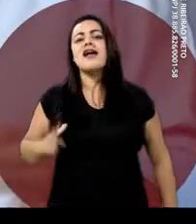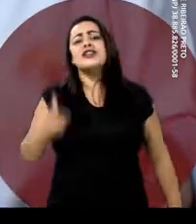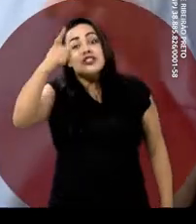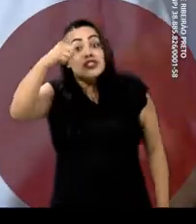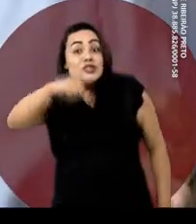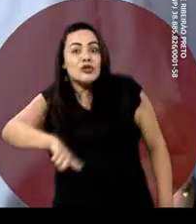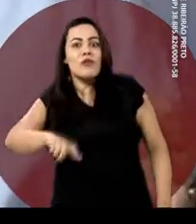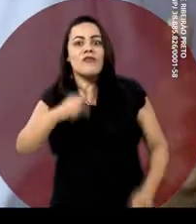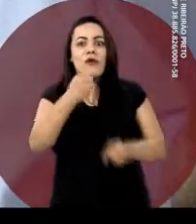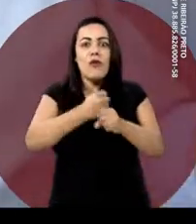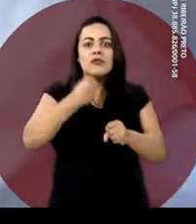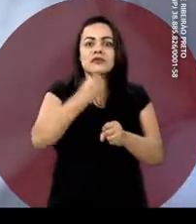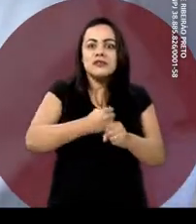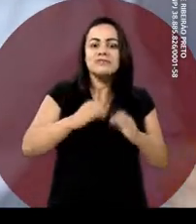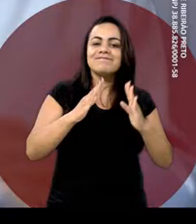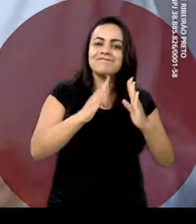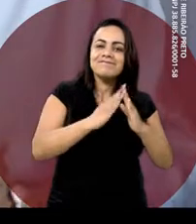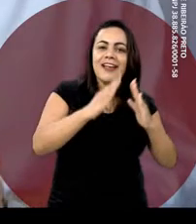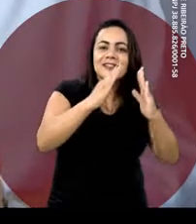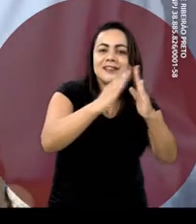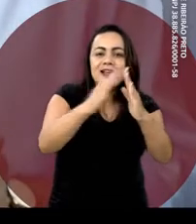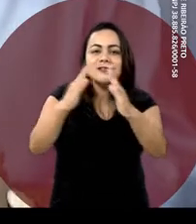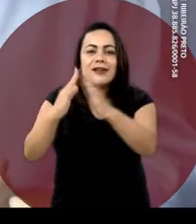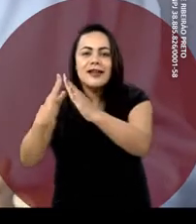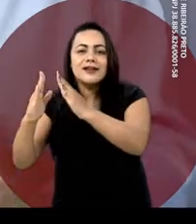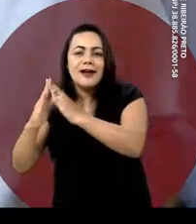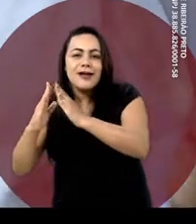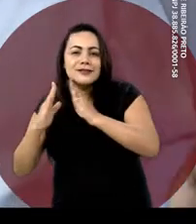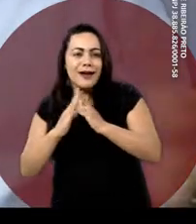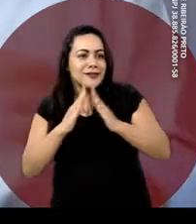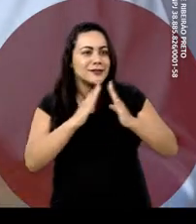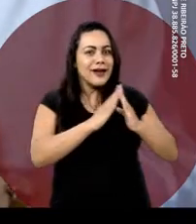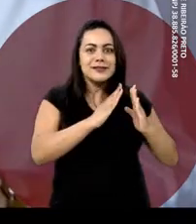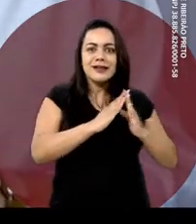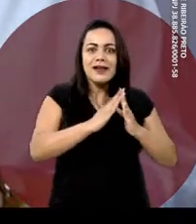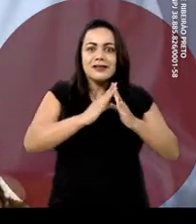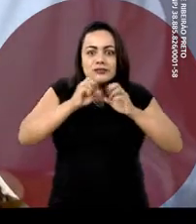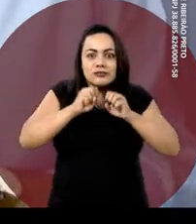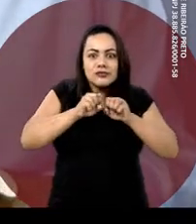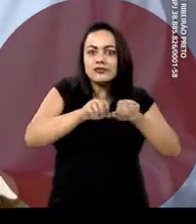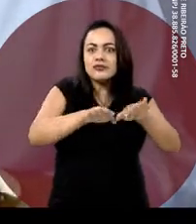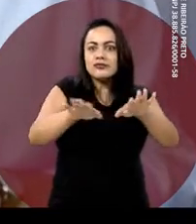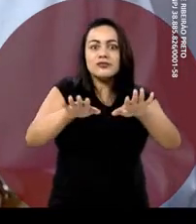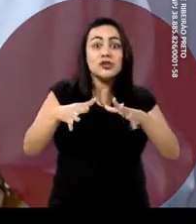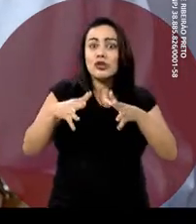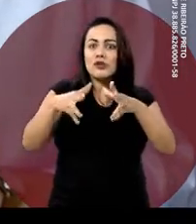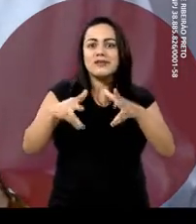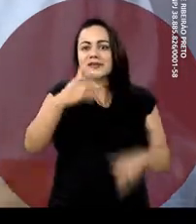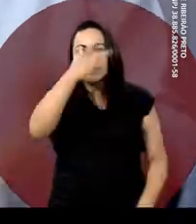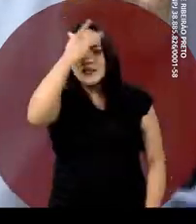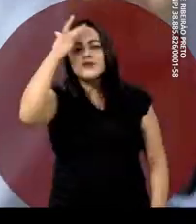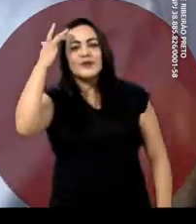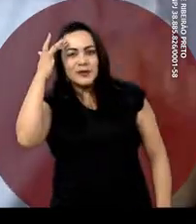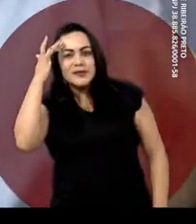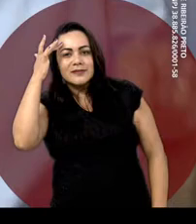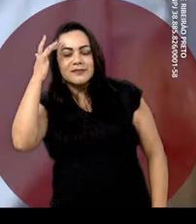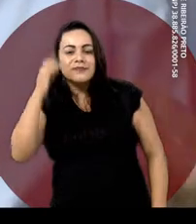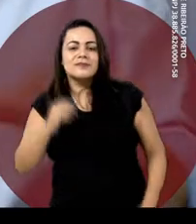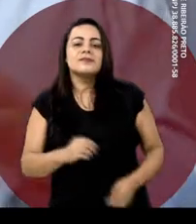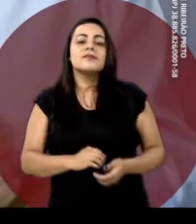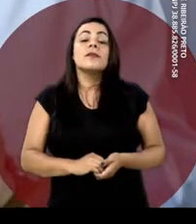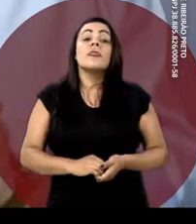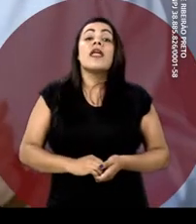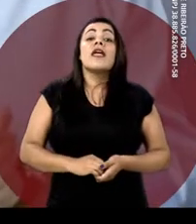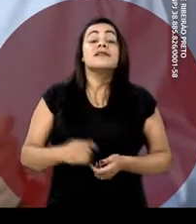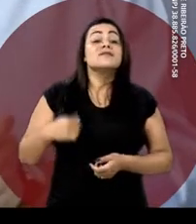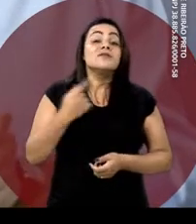de lotes urbanizados, o que pode ocorrer, inclusive em regime de mutirão para a construção das casas. Vamos